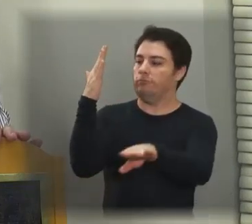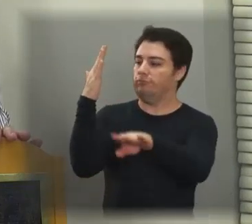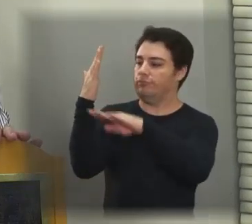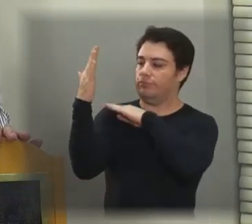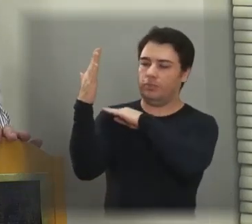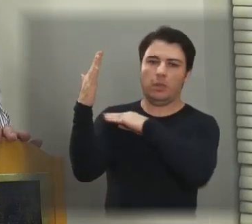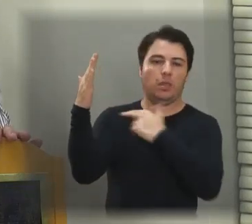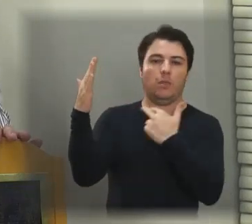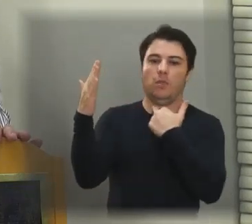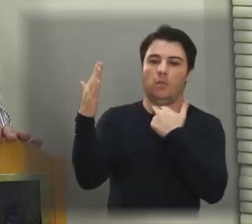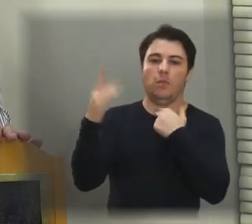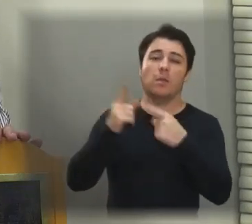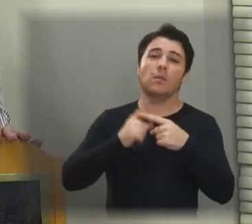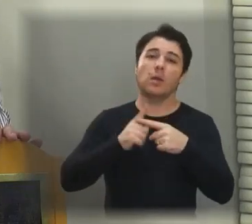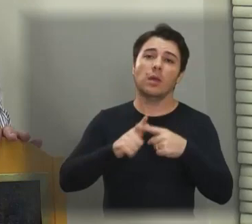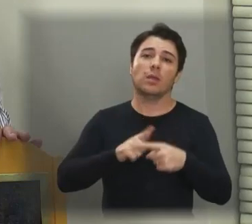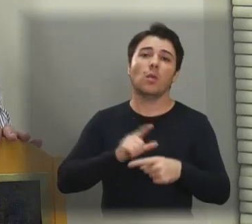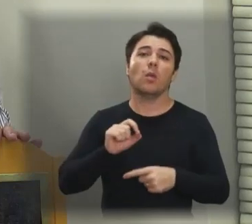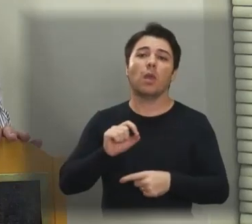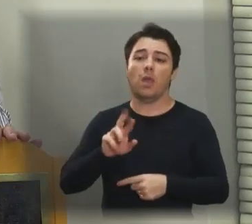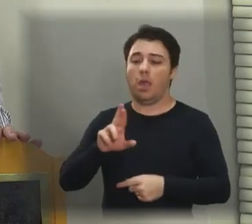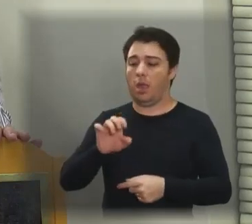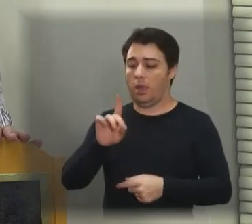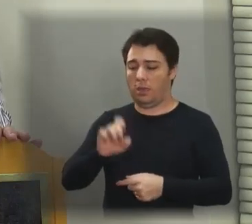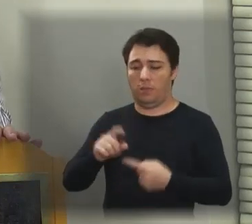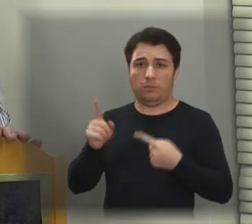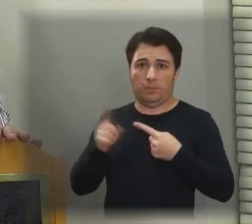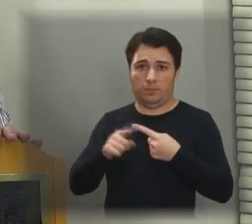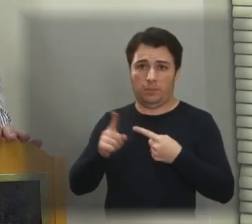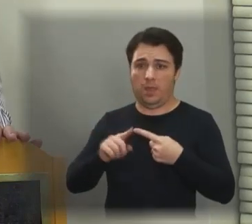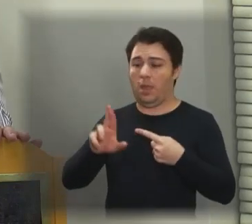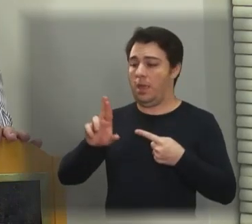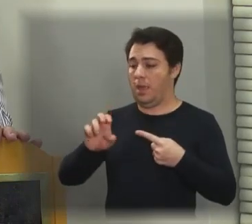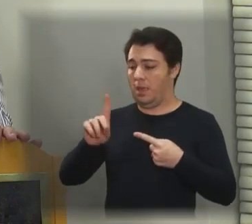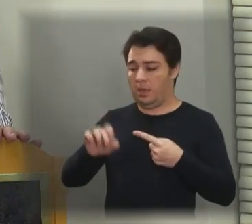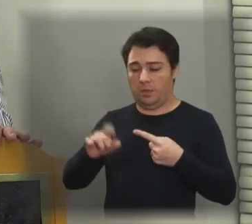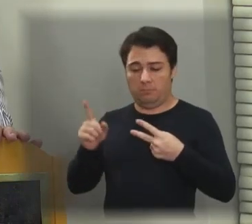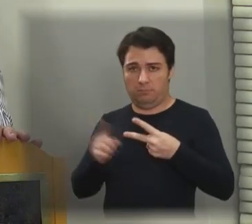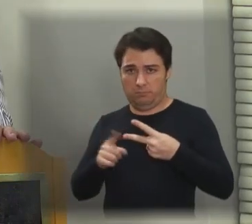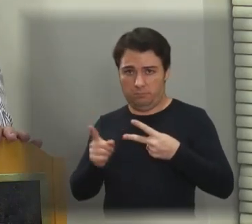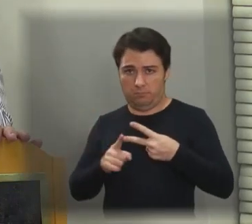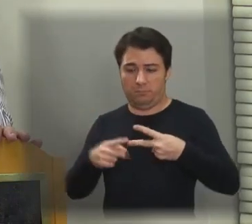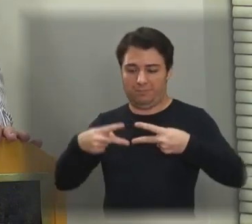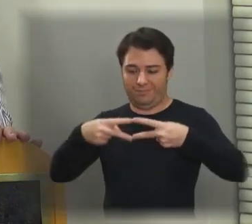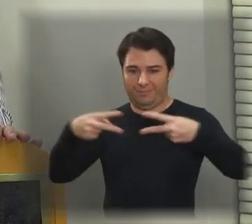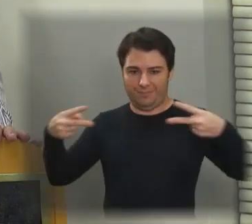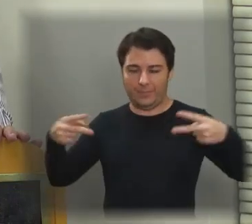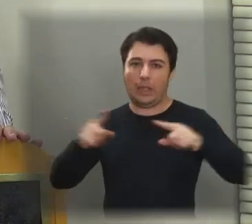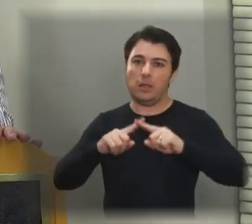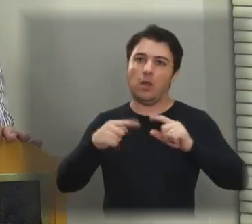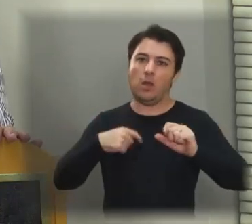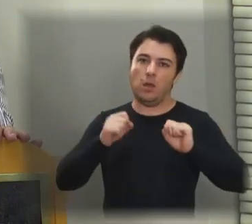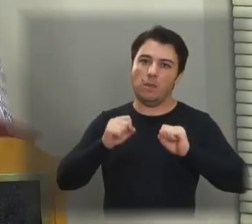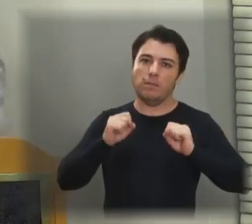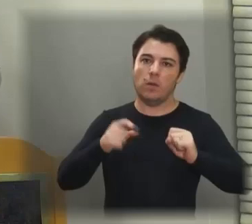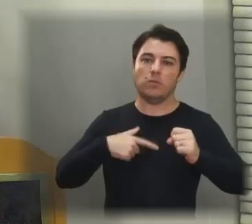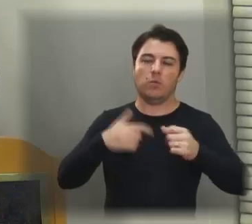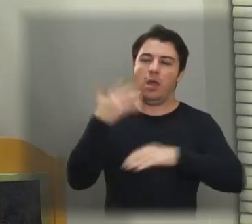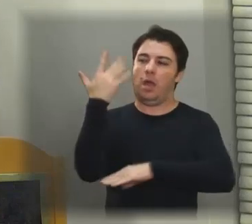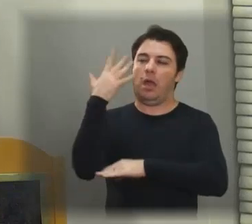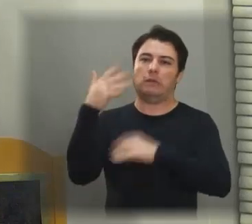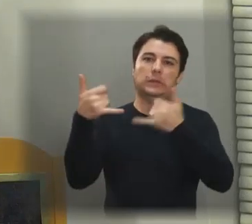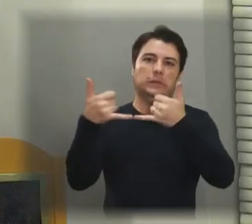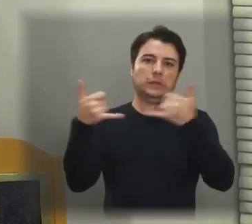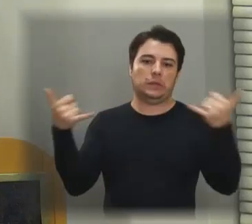vez porque a gente tem a rede primária e secundária se eu for fazer um toco para levar essas duas vezes muitas vezes eu vou atingir o fuste da árvore